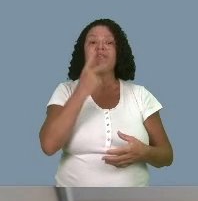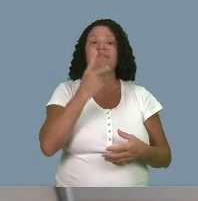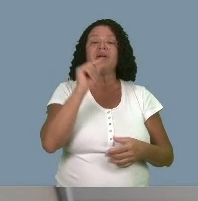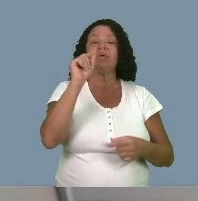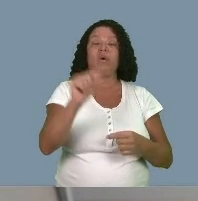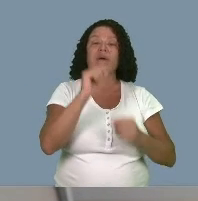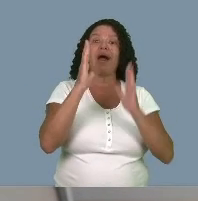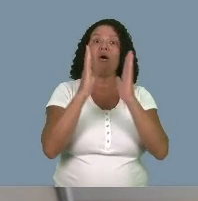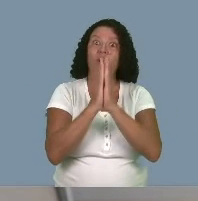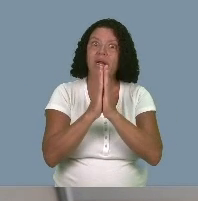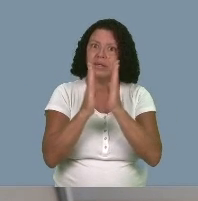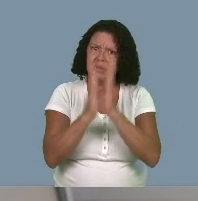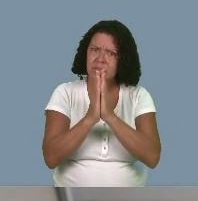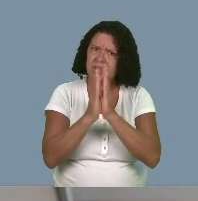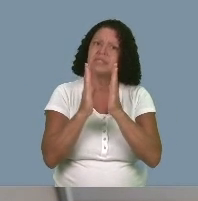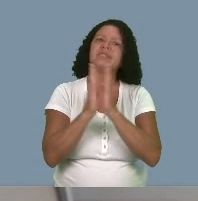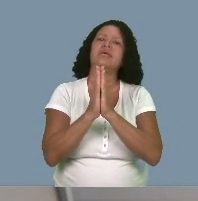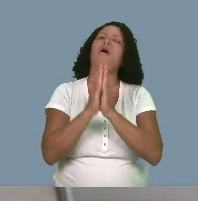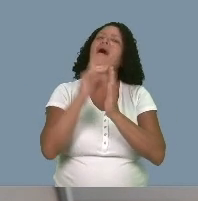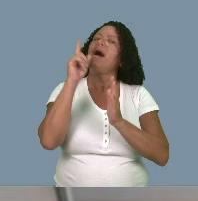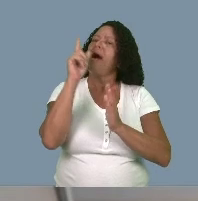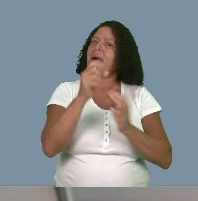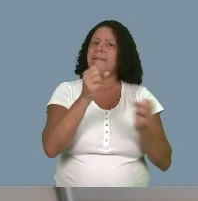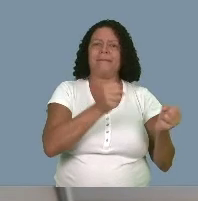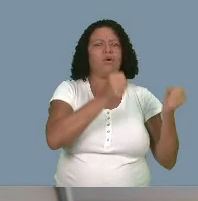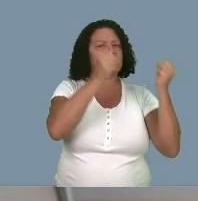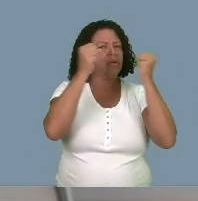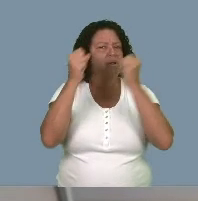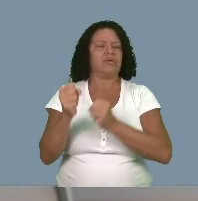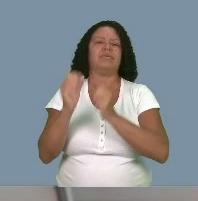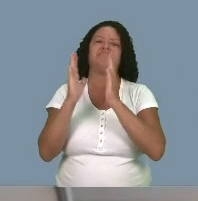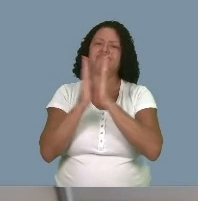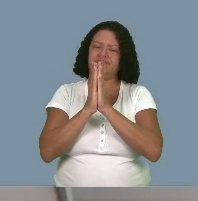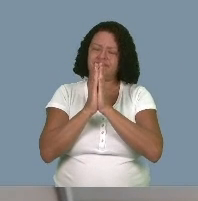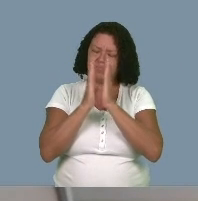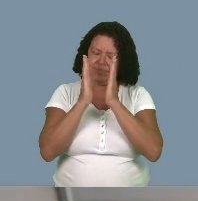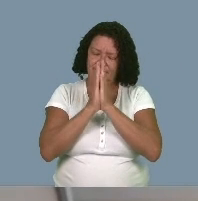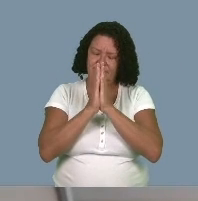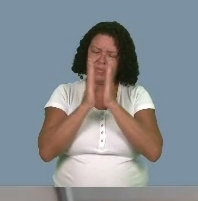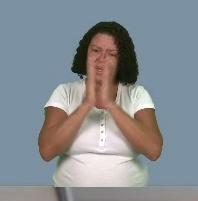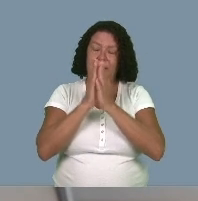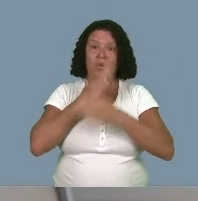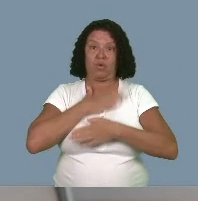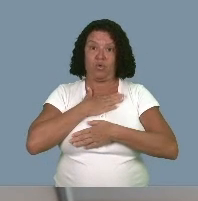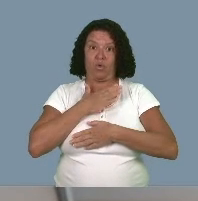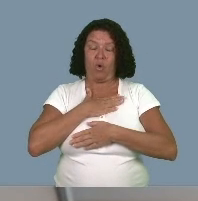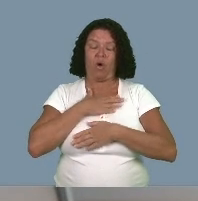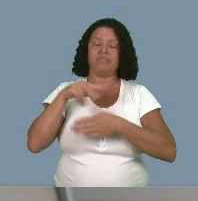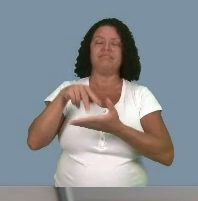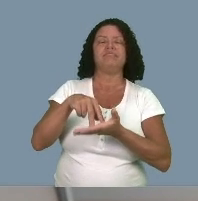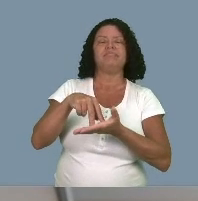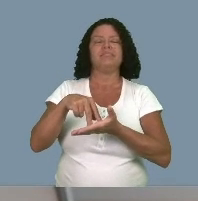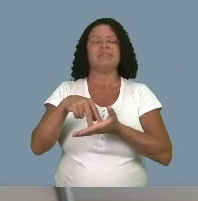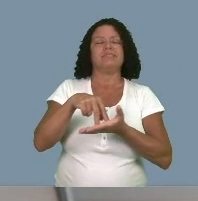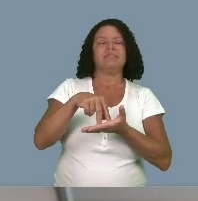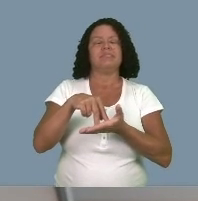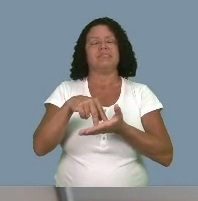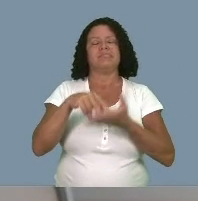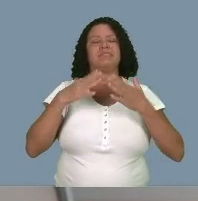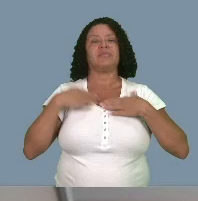a oração é uma ferramenta poderosíssima para o nosso reequilíbrio, o nosso restabelecimento, o